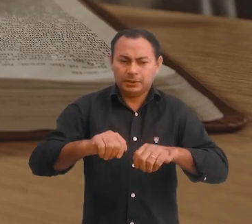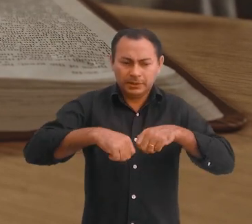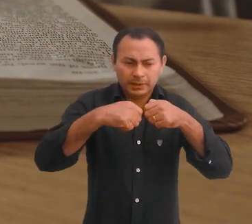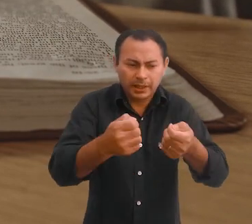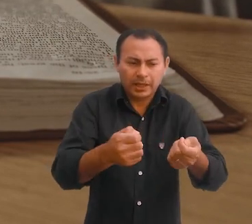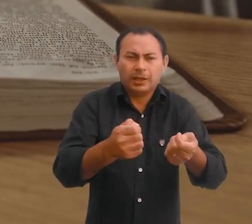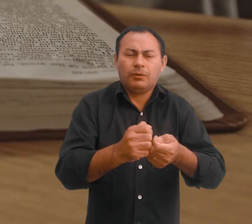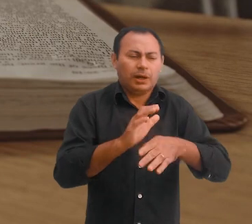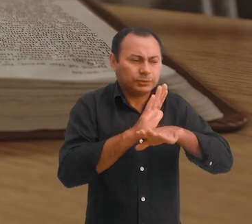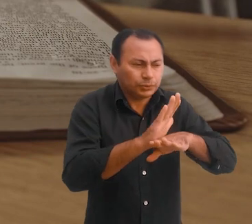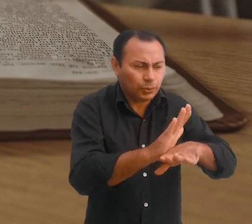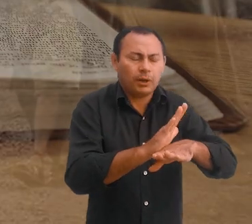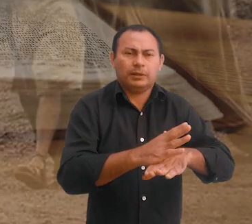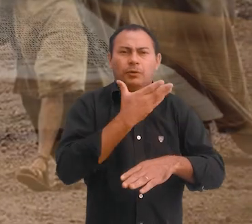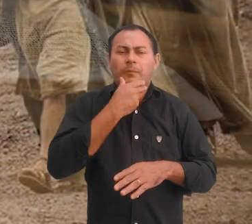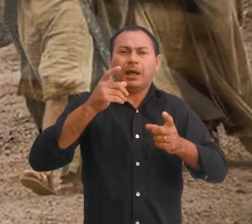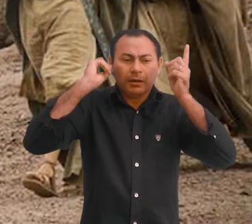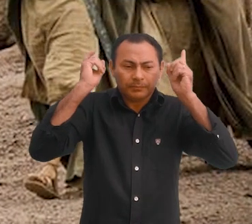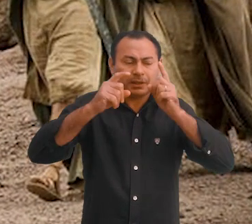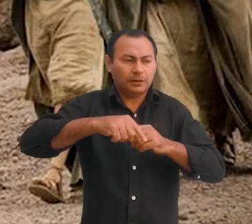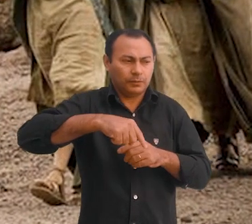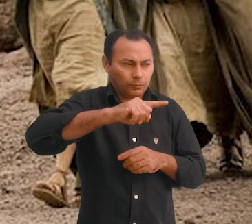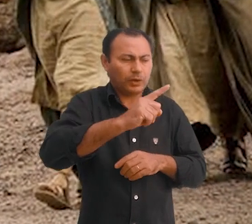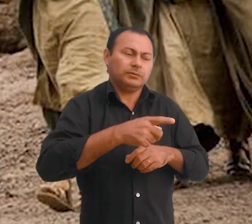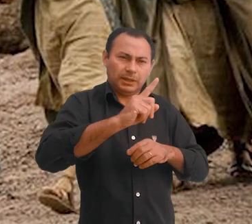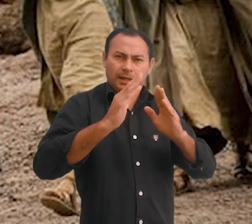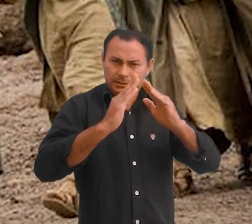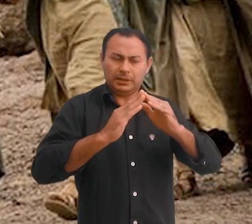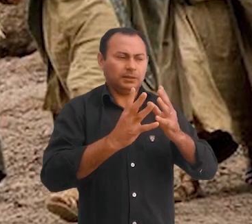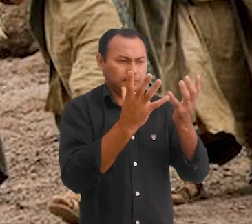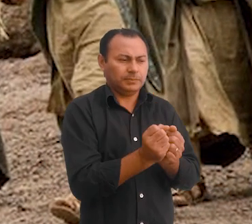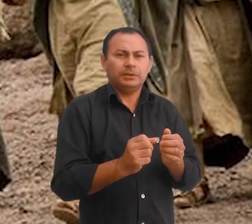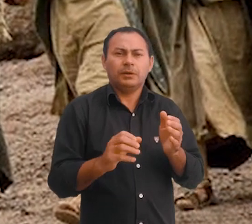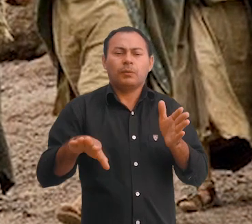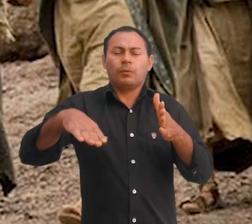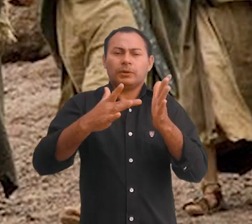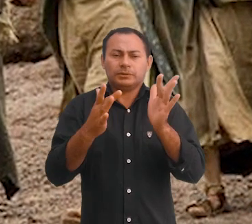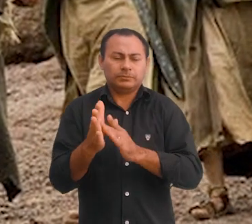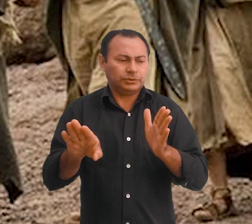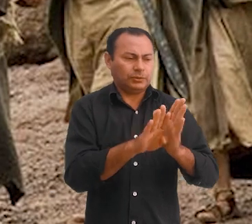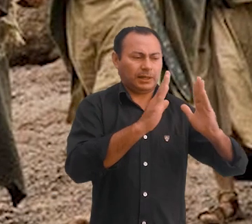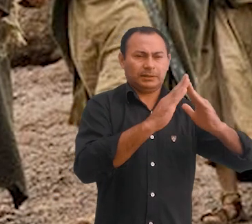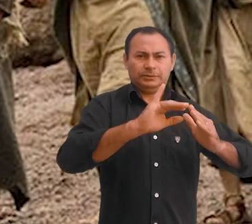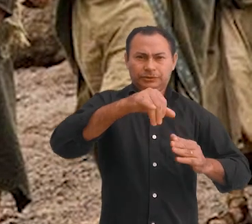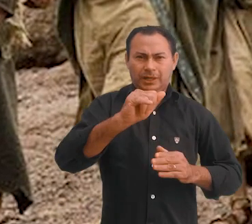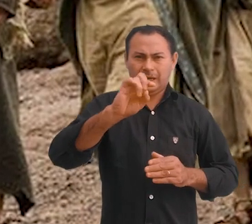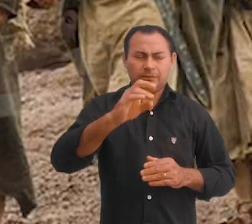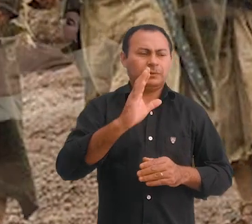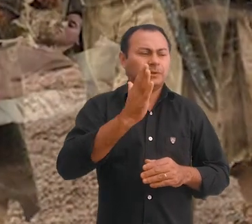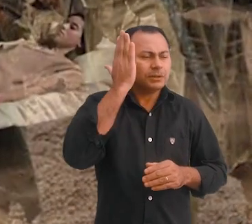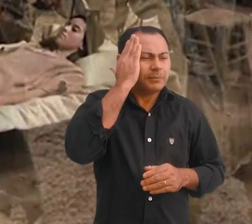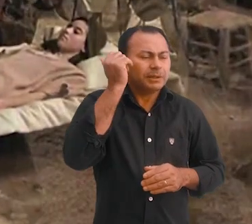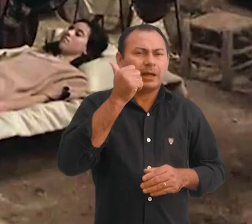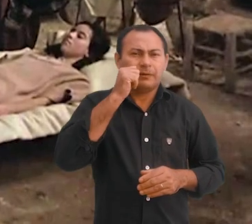valor à agonia do coração daquele pai desesperado e foi atender ao seu chamado. Quando Jesus chegou à casa de Jairo, soube